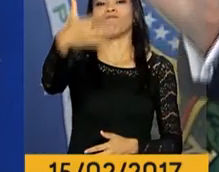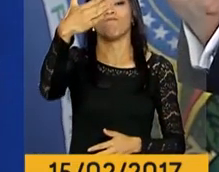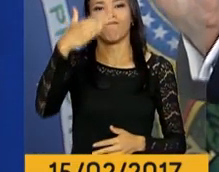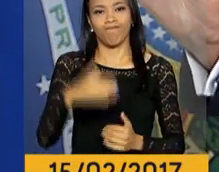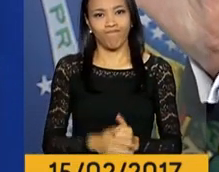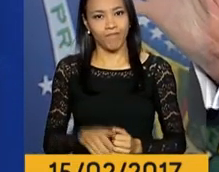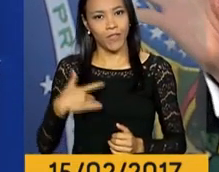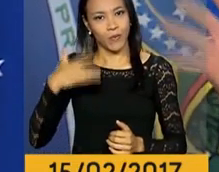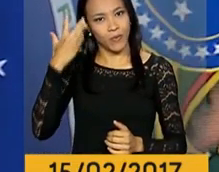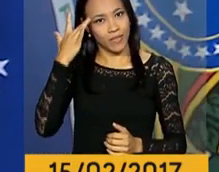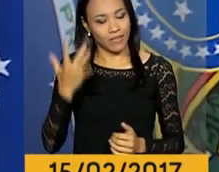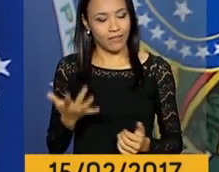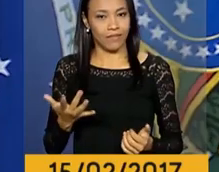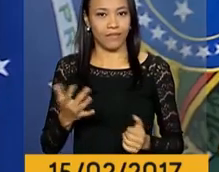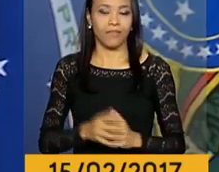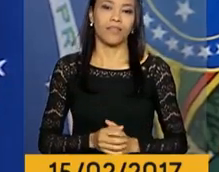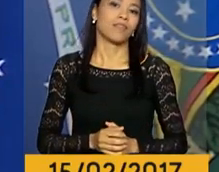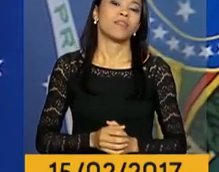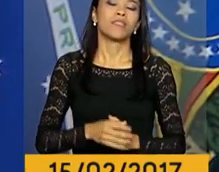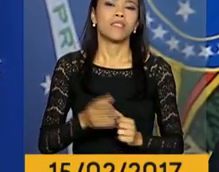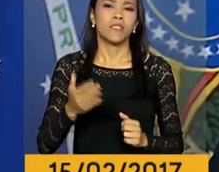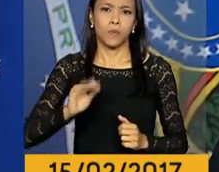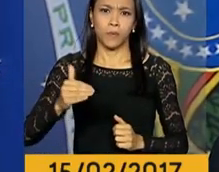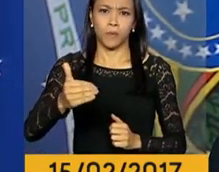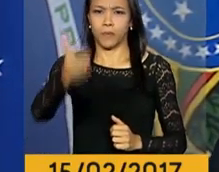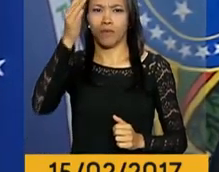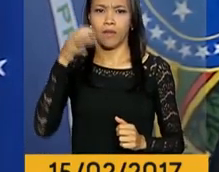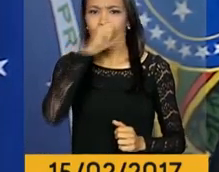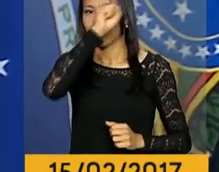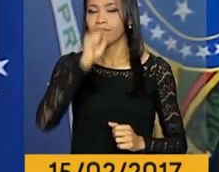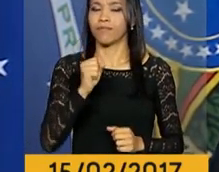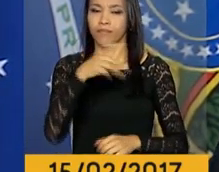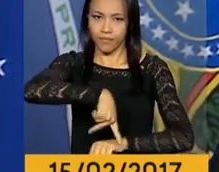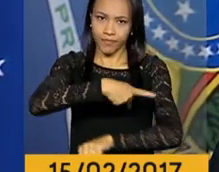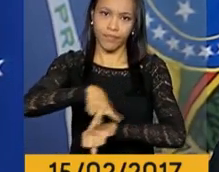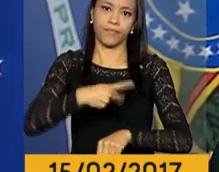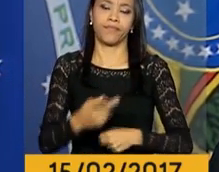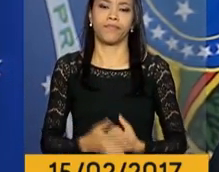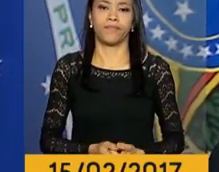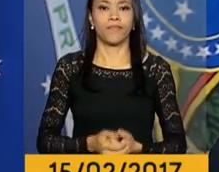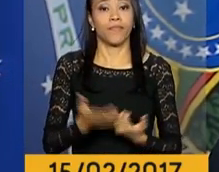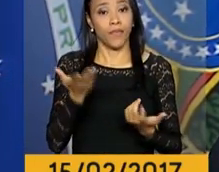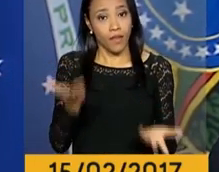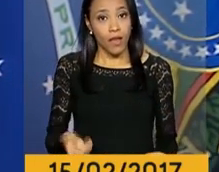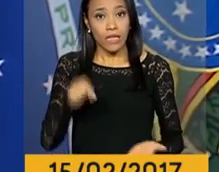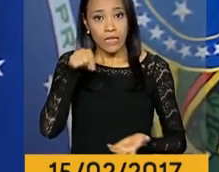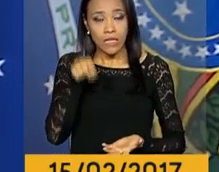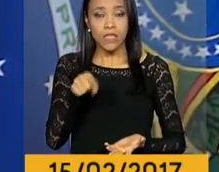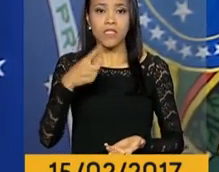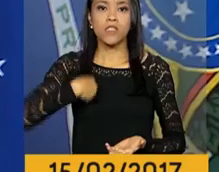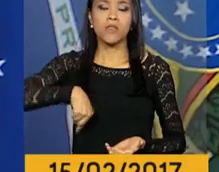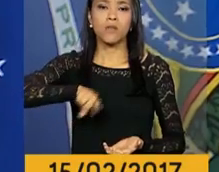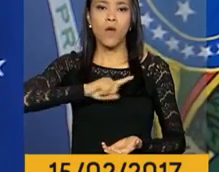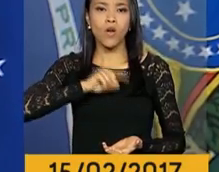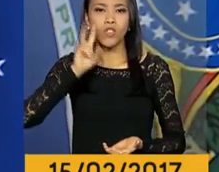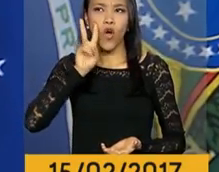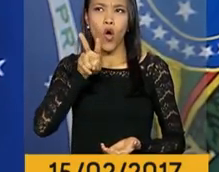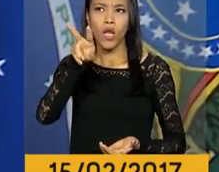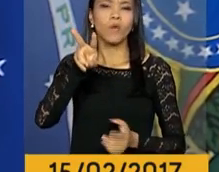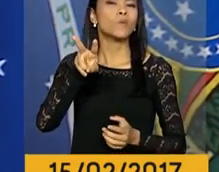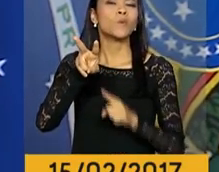larga, não sei qual é mais rápida, né, mas que seja rápida eh para o país. E neste sentido é que nós olhamos para o